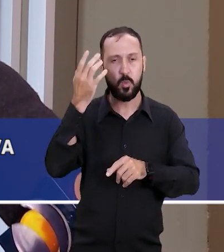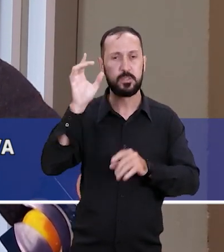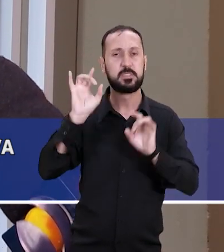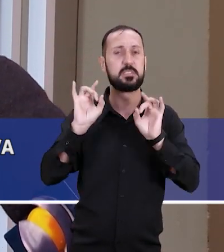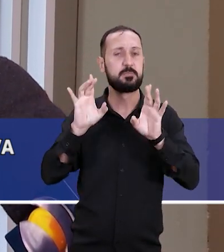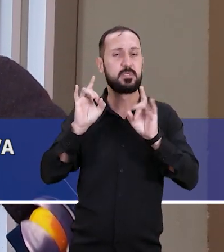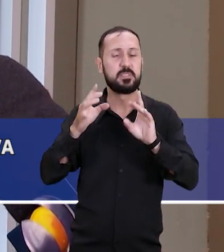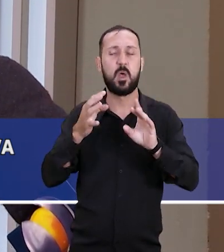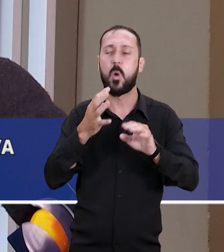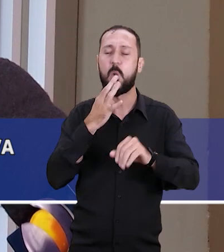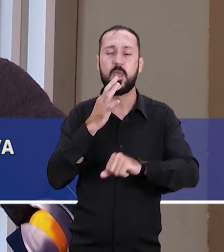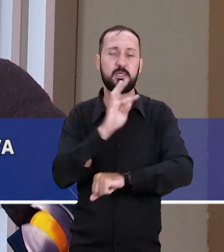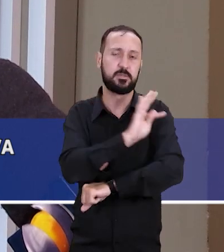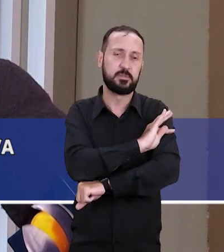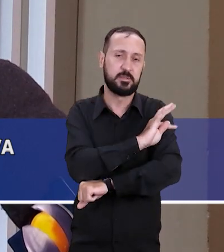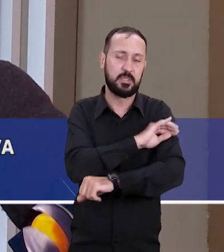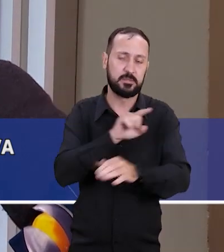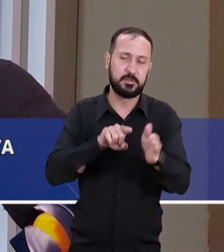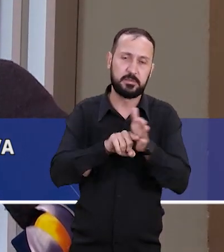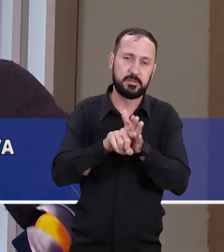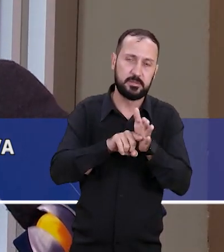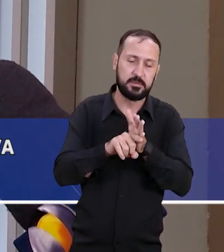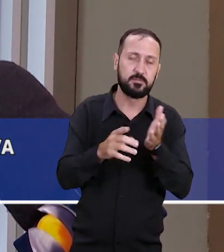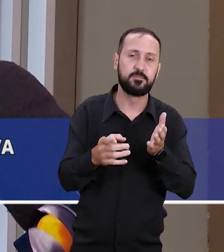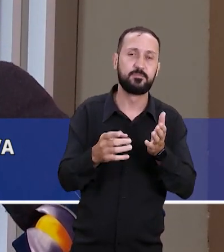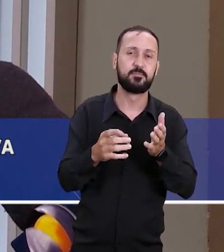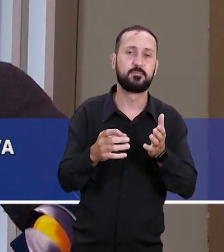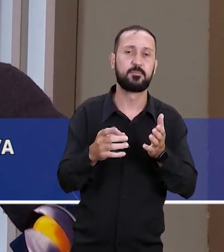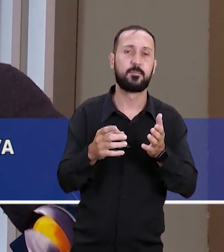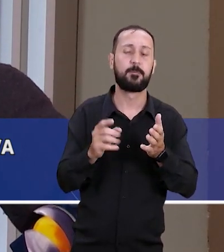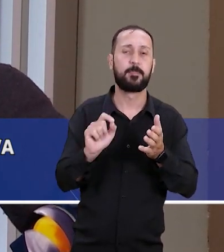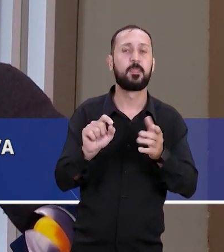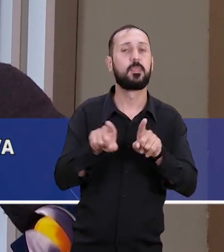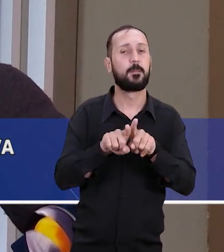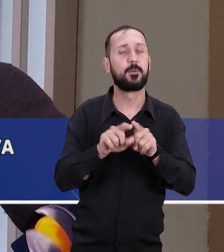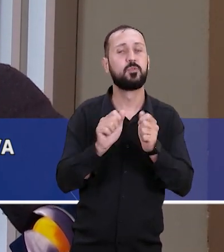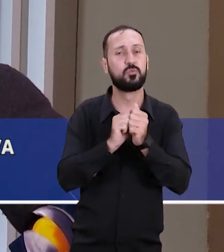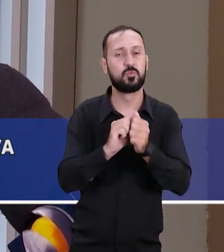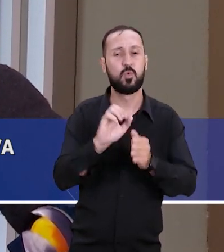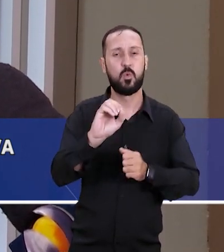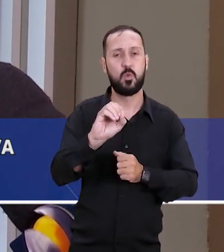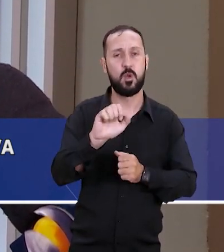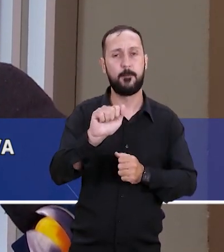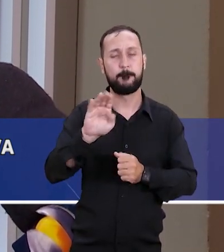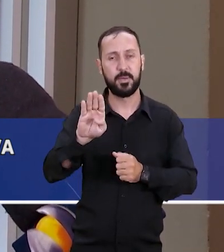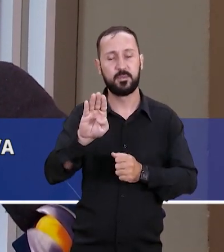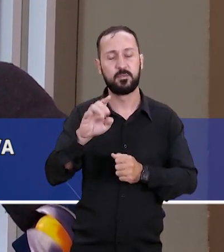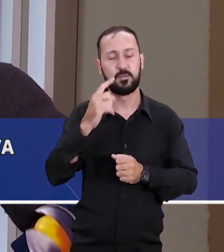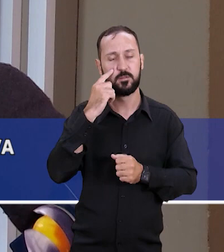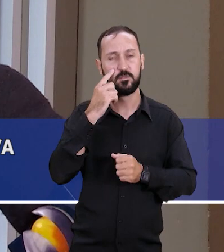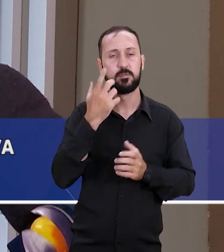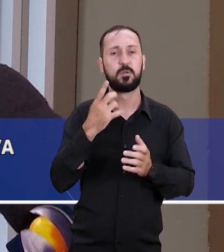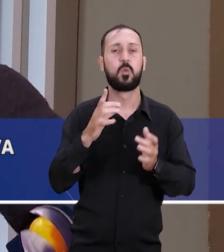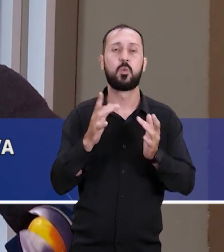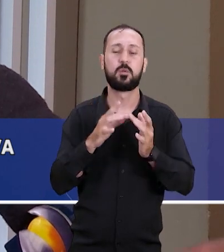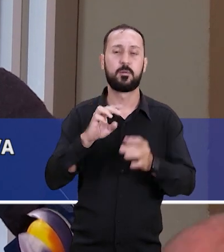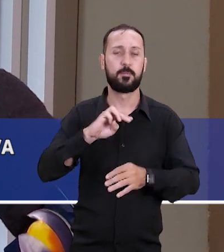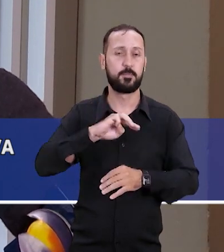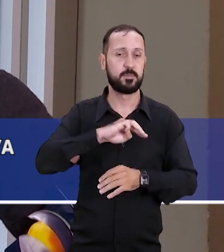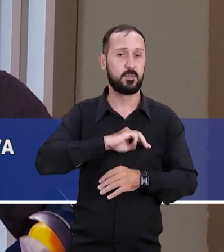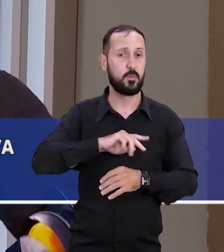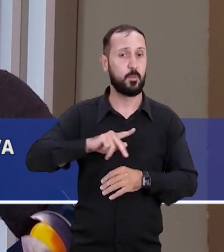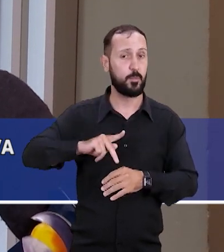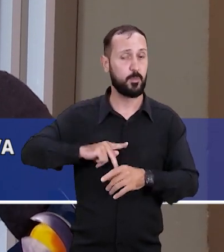com técnicos, né? O próprio órgãos do governo do estado também, e a OAB.